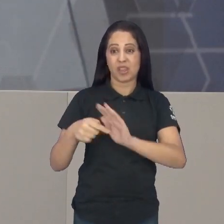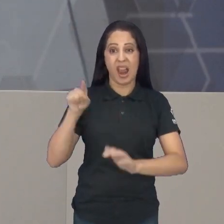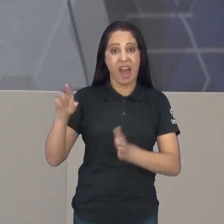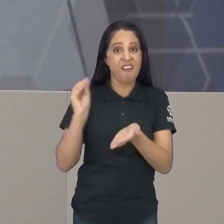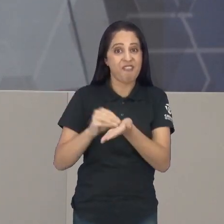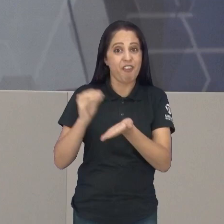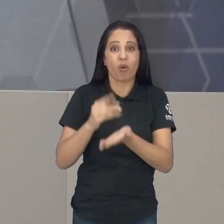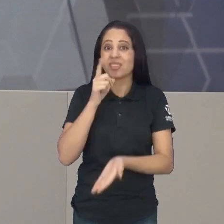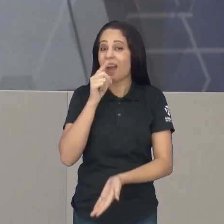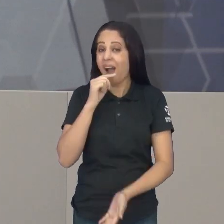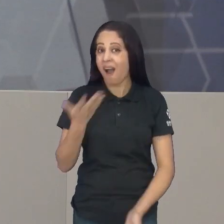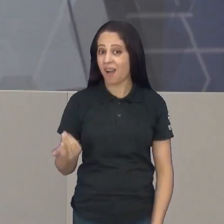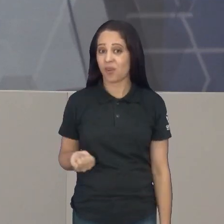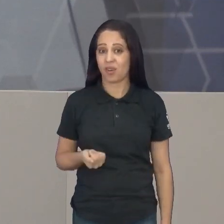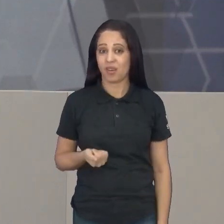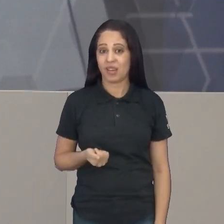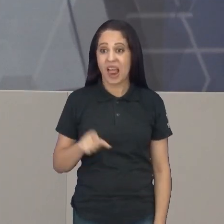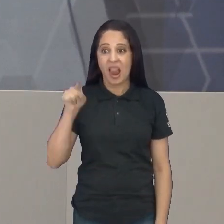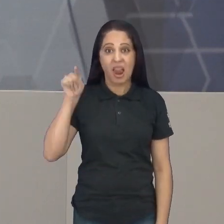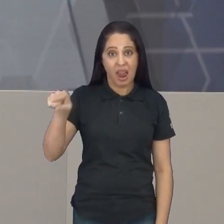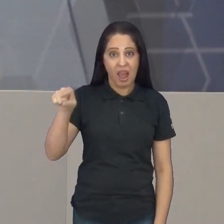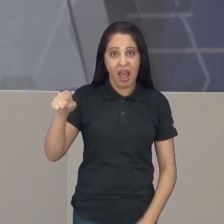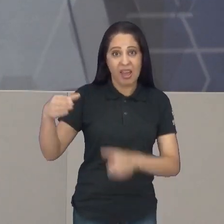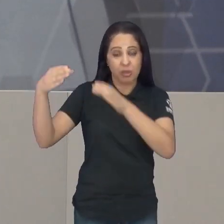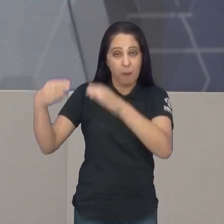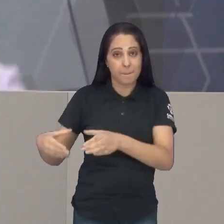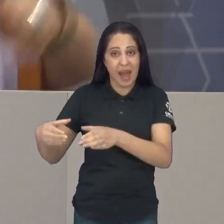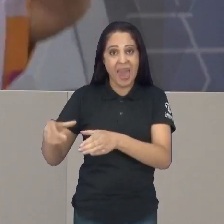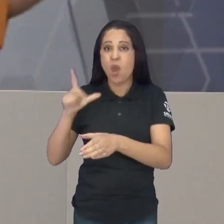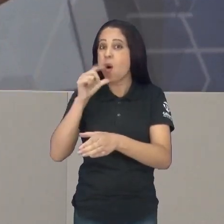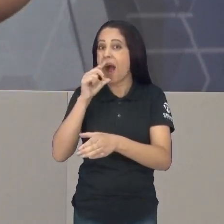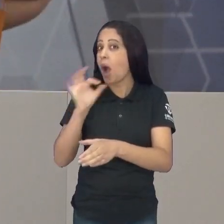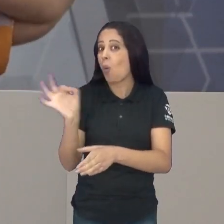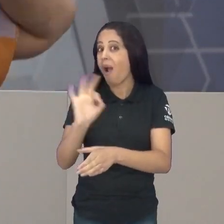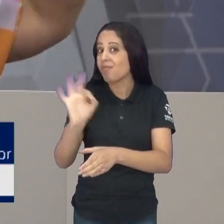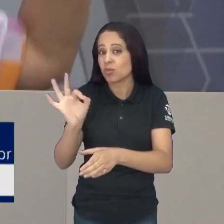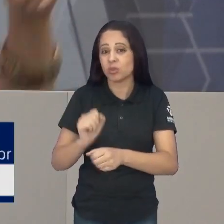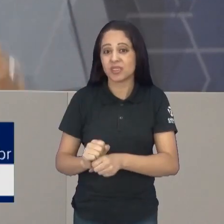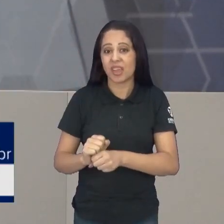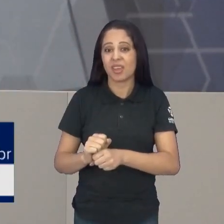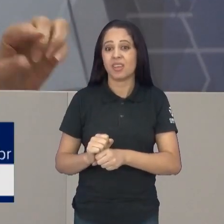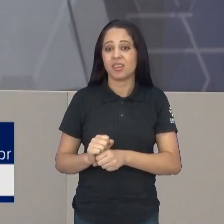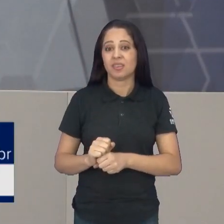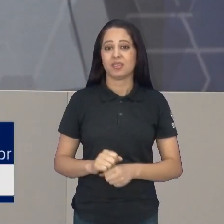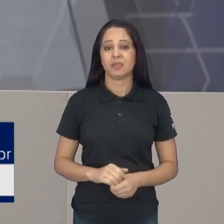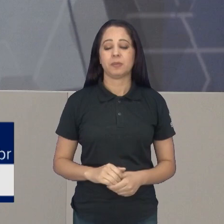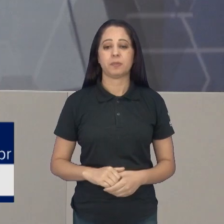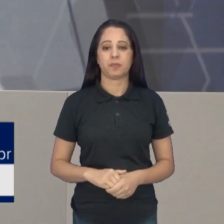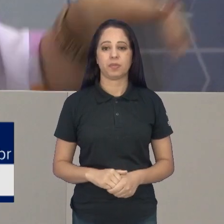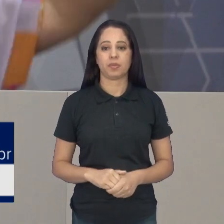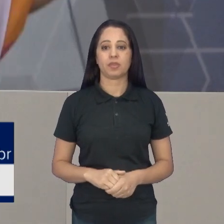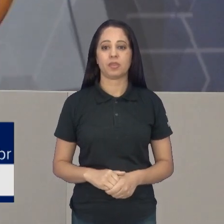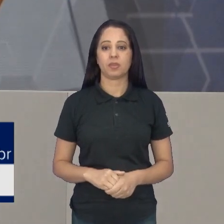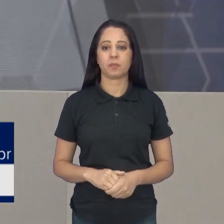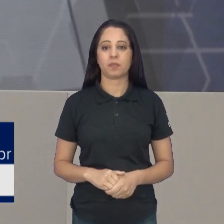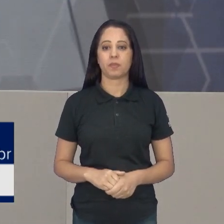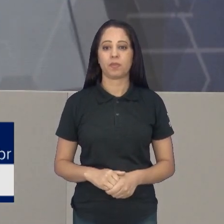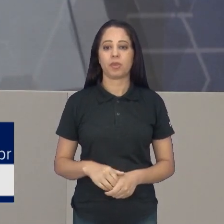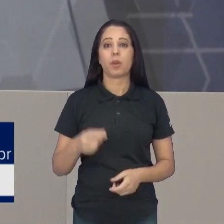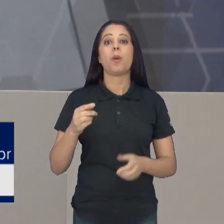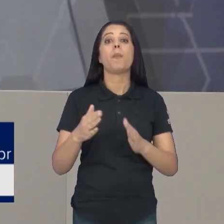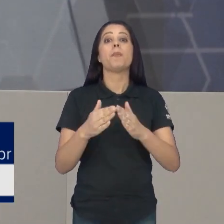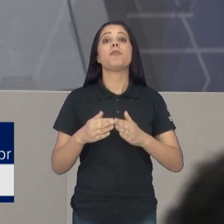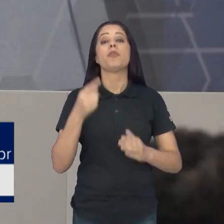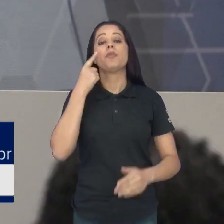água. Lá não tem água. Para subir o caminhão tem que melhorar a estrada. Então, esse aqui, por